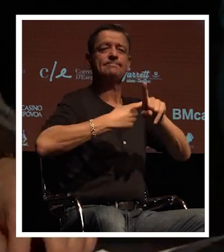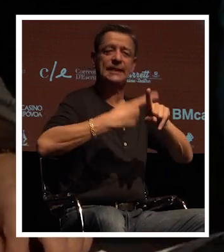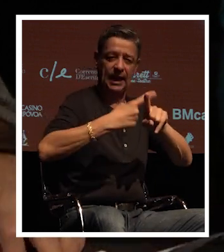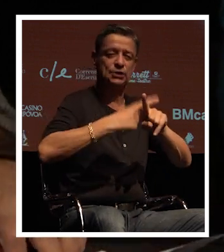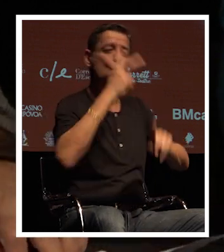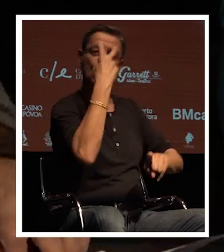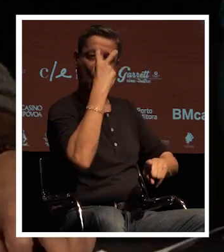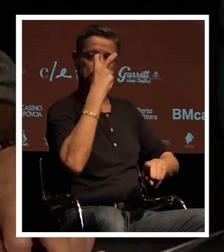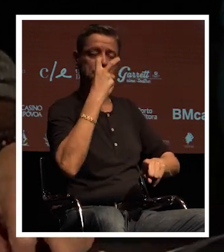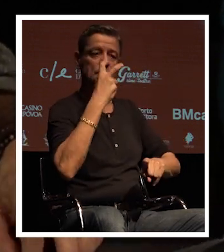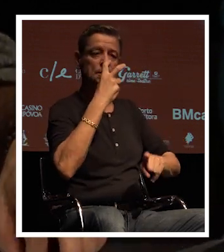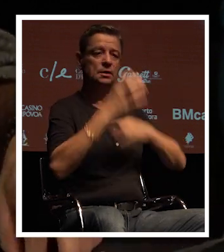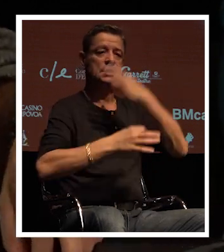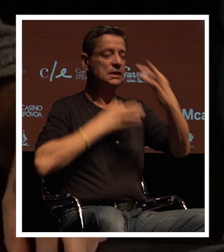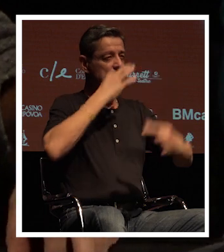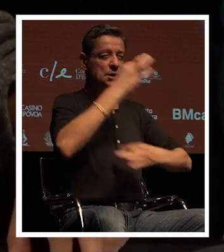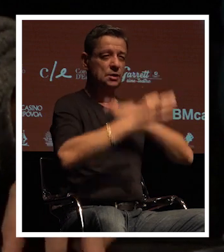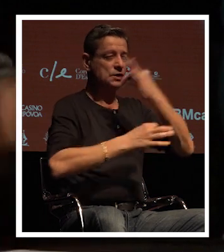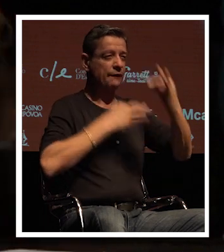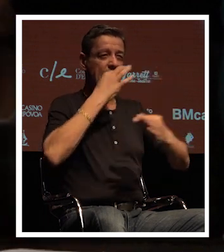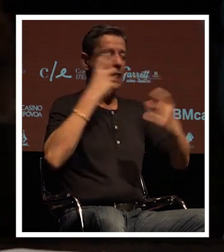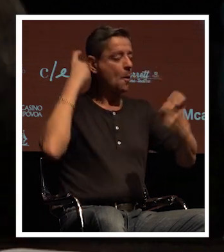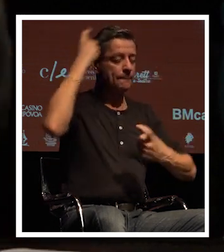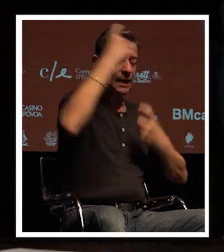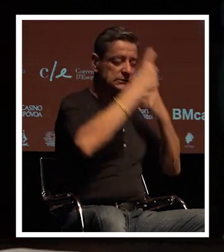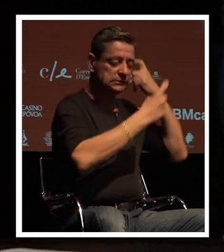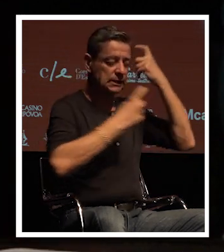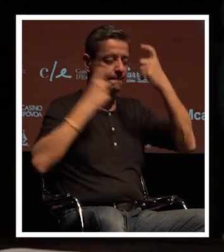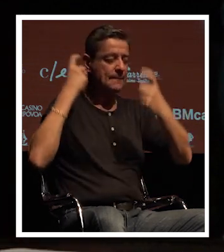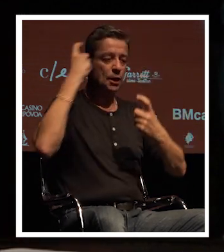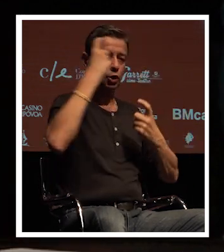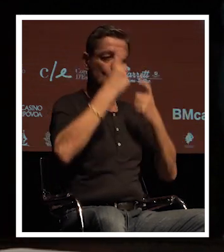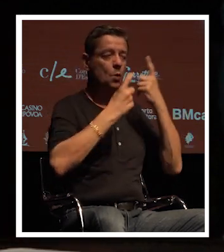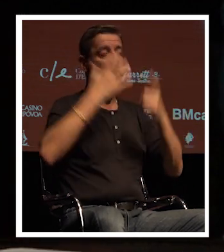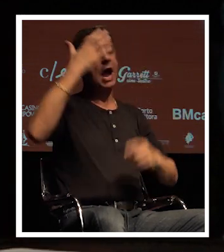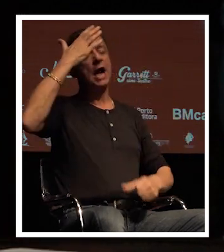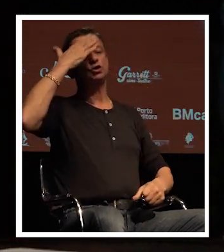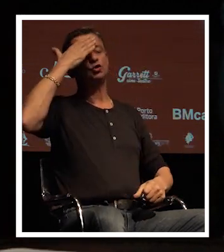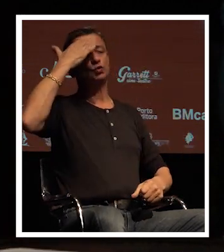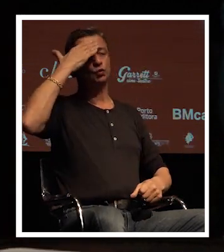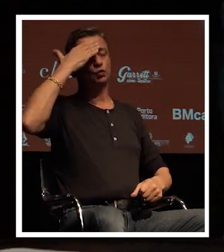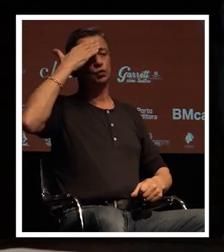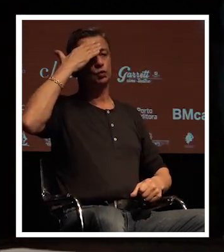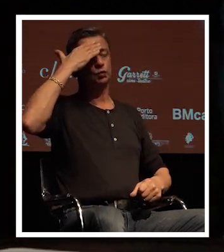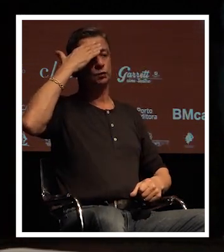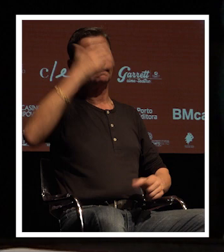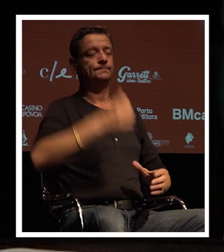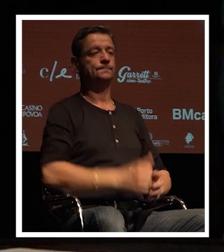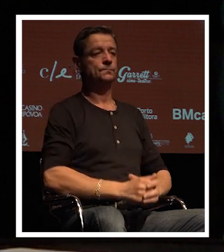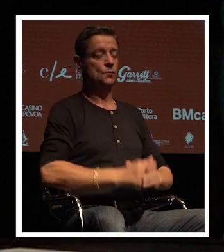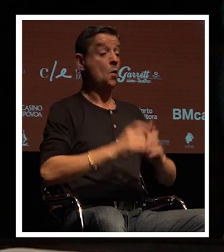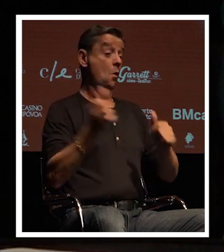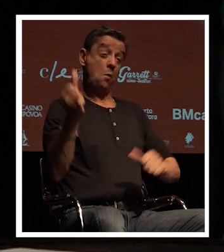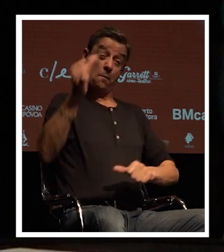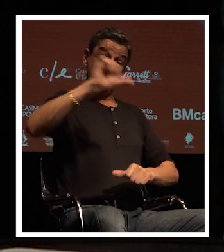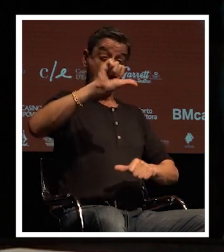ele estava a falar no no no pensamento nesta questão Eu acho que o